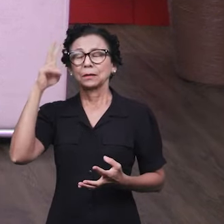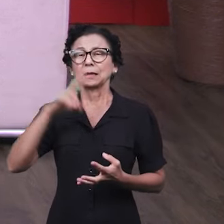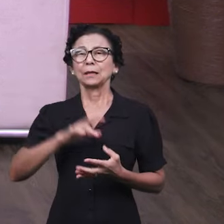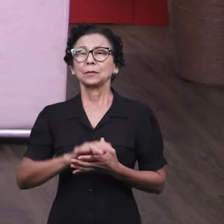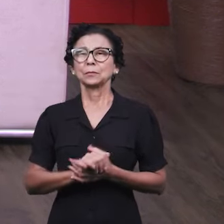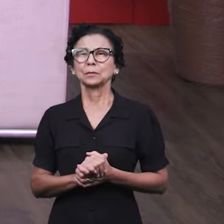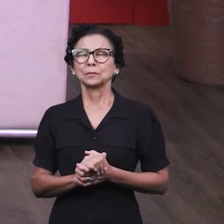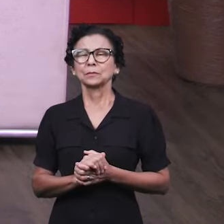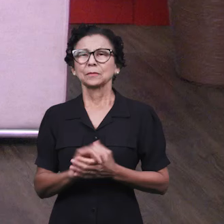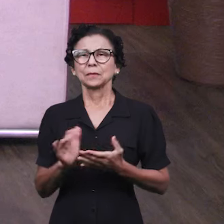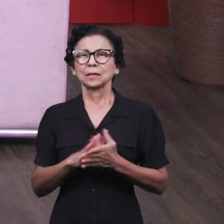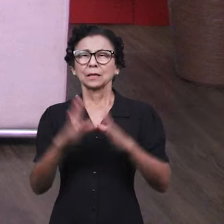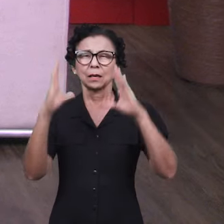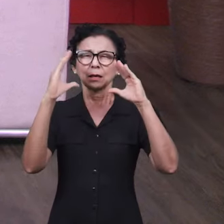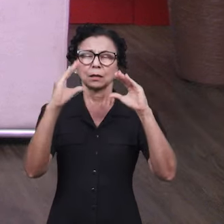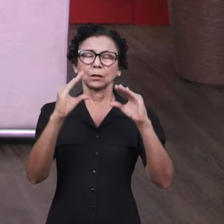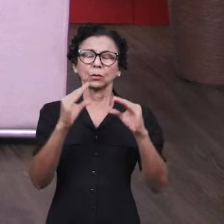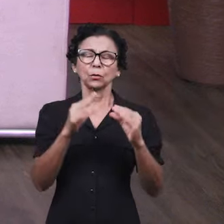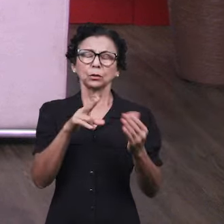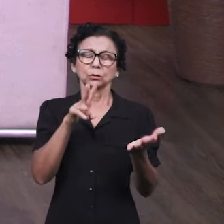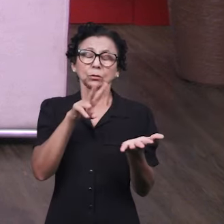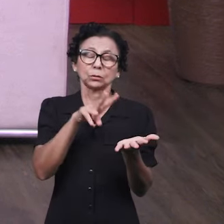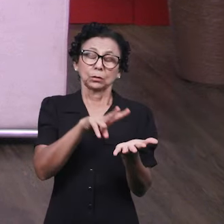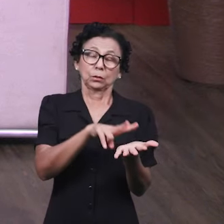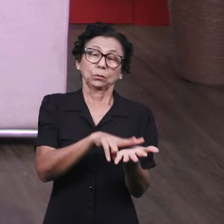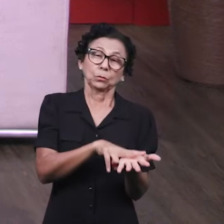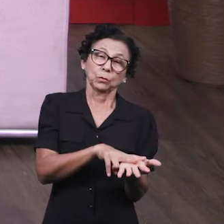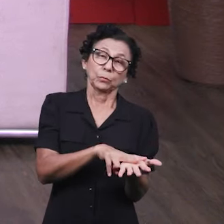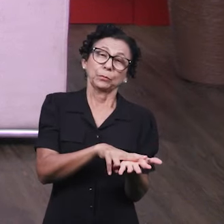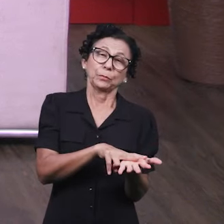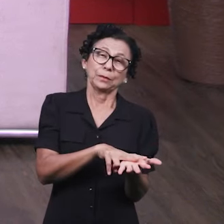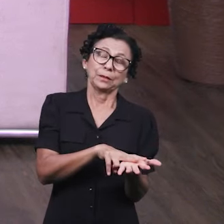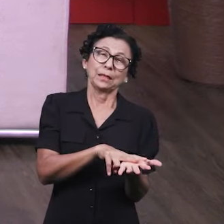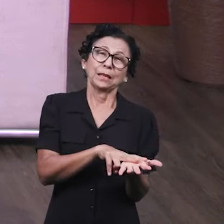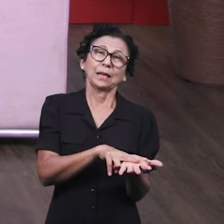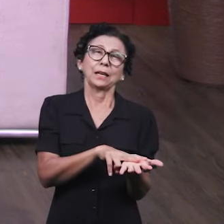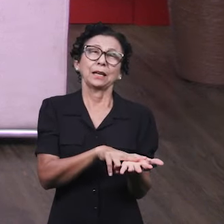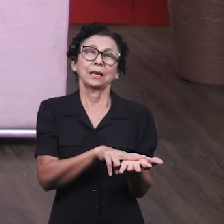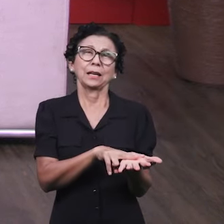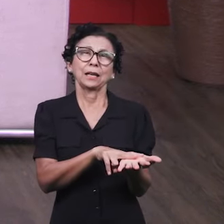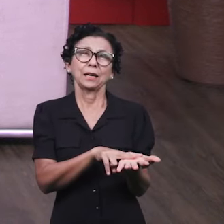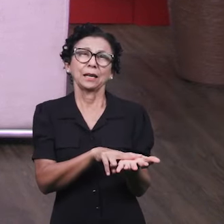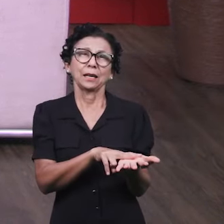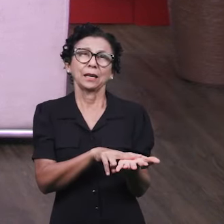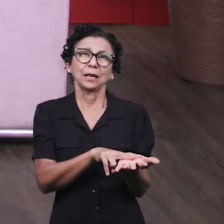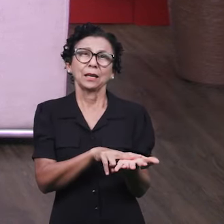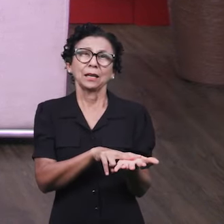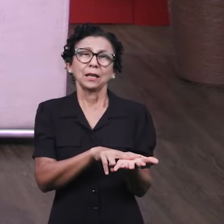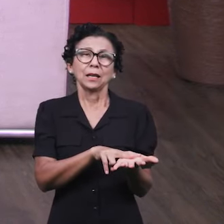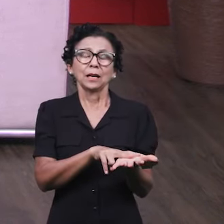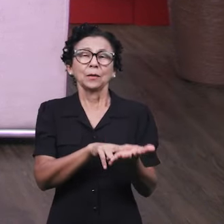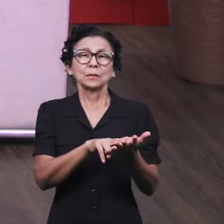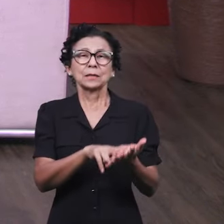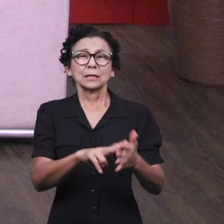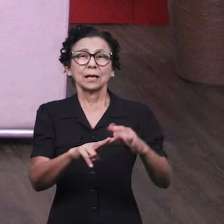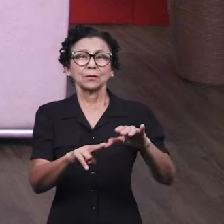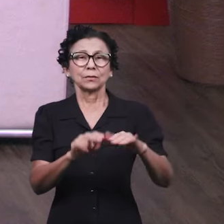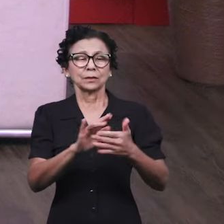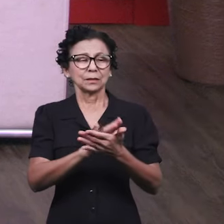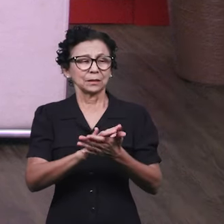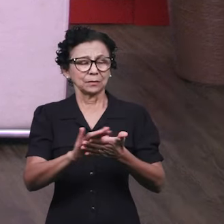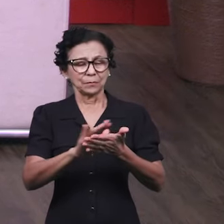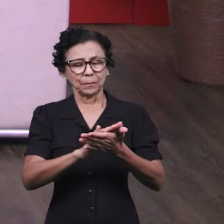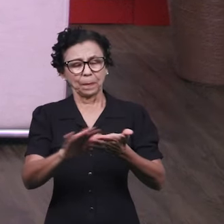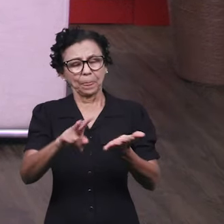Algumas Noites eu conseguia dormir eh com almofada de elevação se eu não colocasse a almofada de elevação aquela